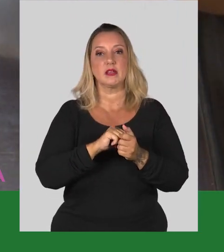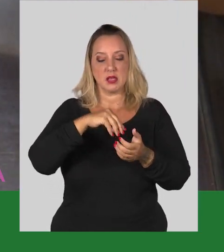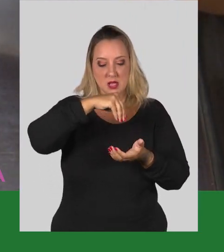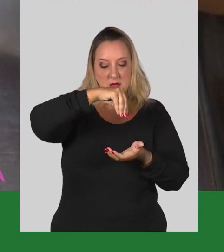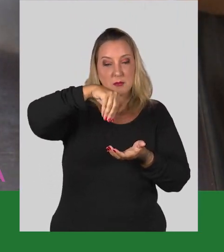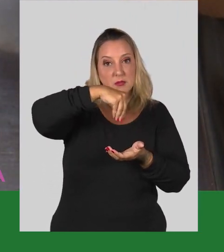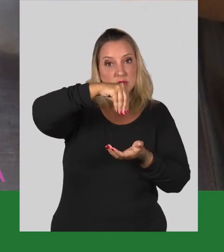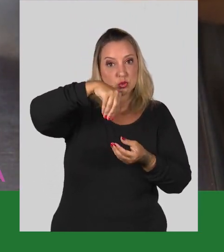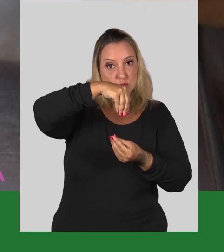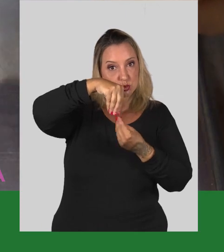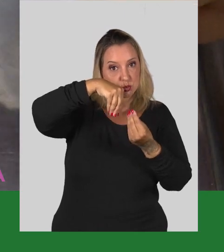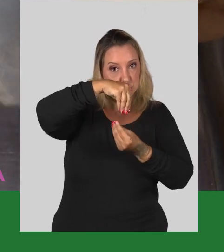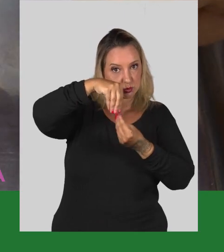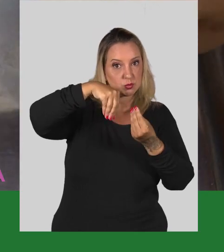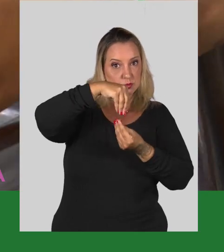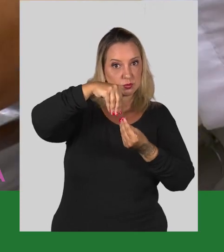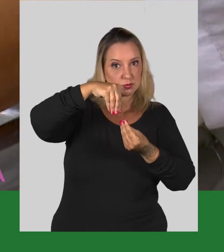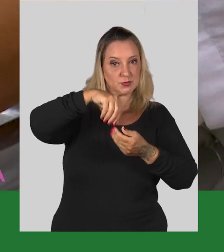homogeneize,